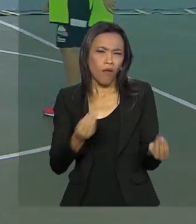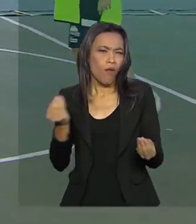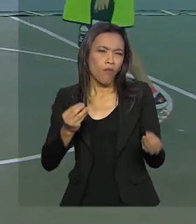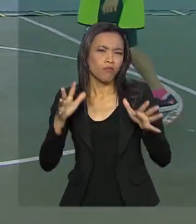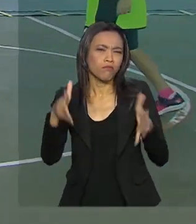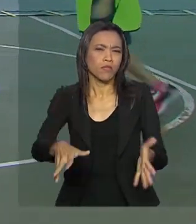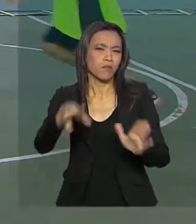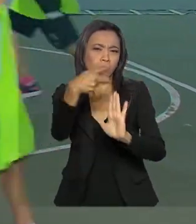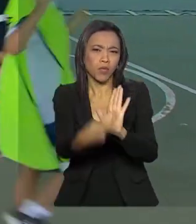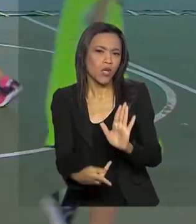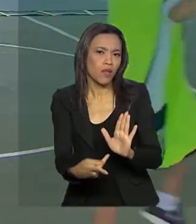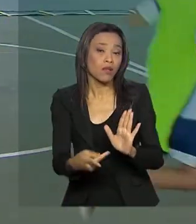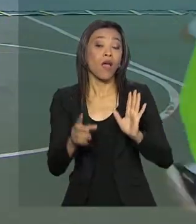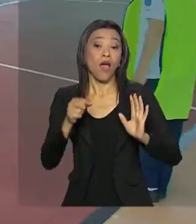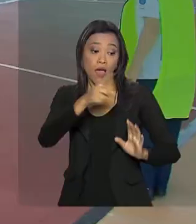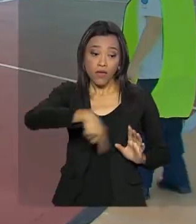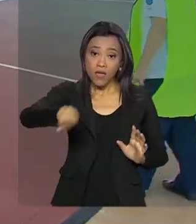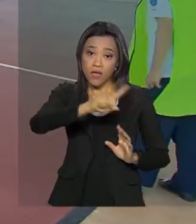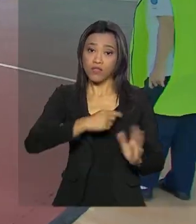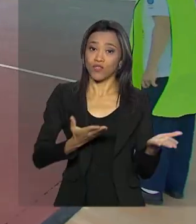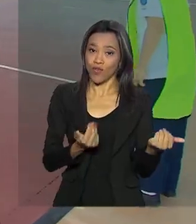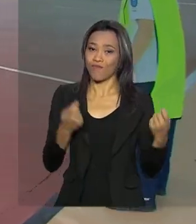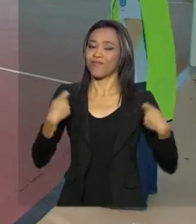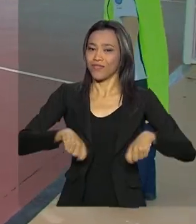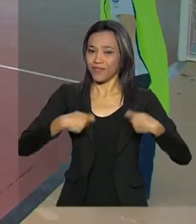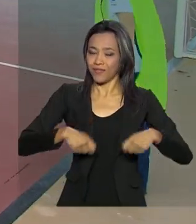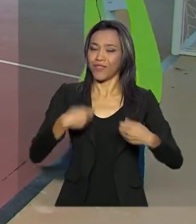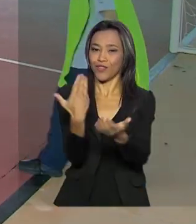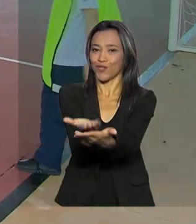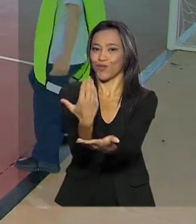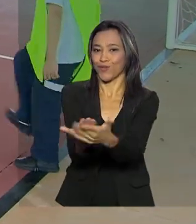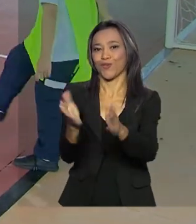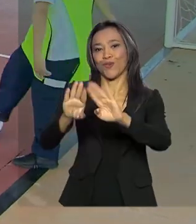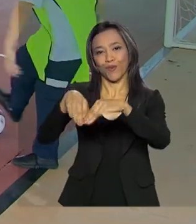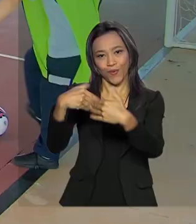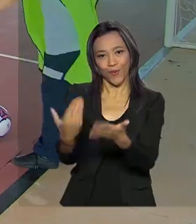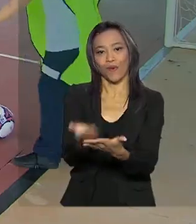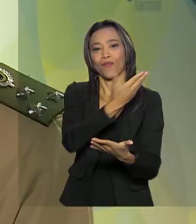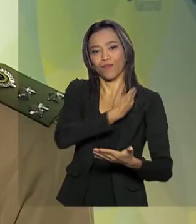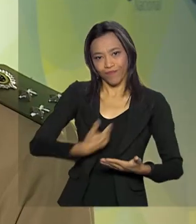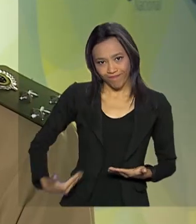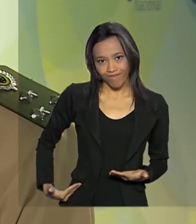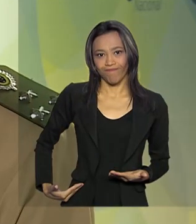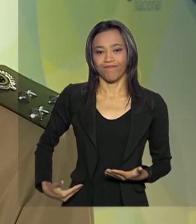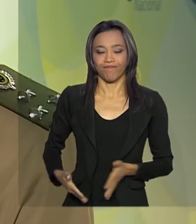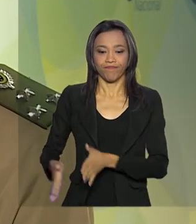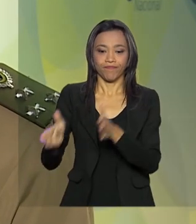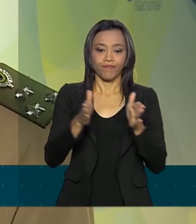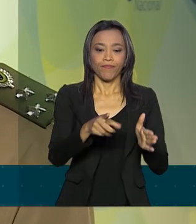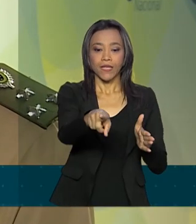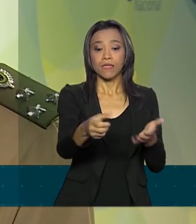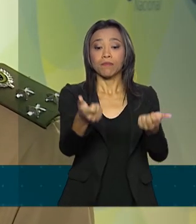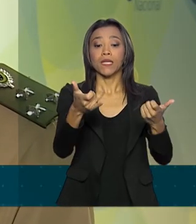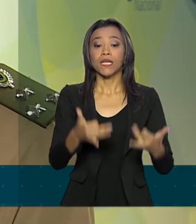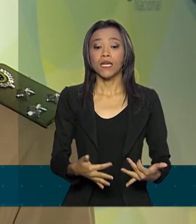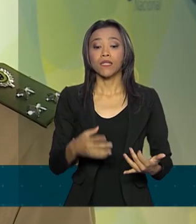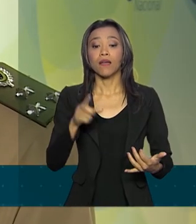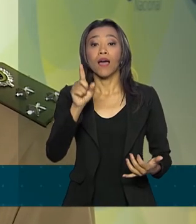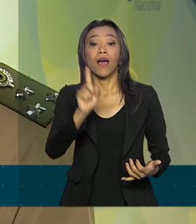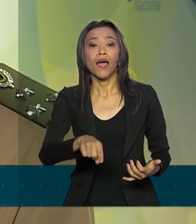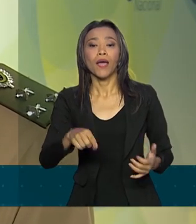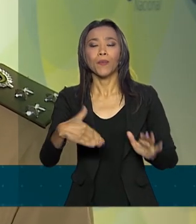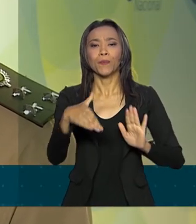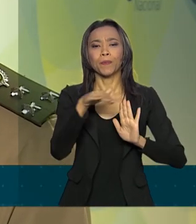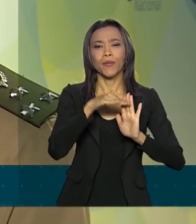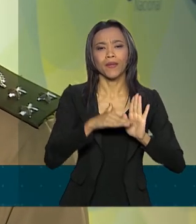a condição é que o jovem esteja matriculado em uma escola da rede pública é um programa que visa de